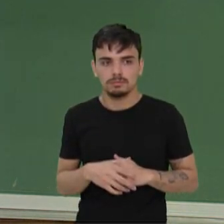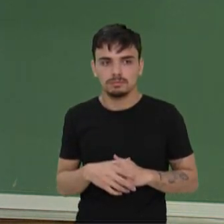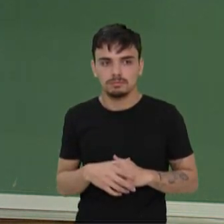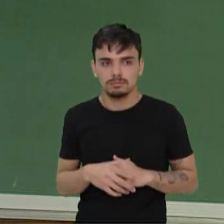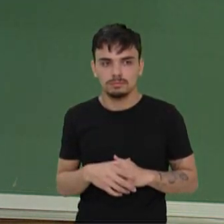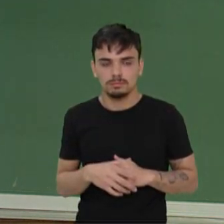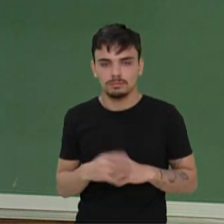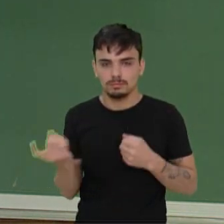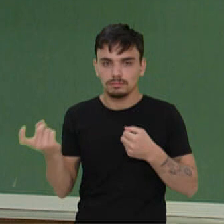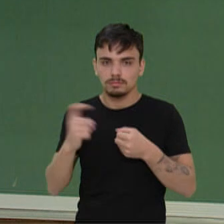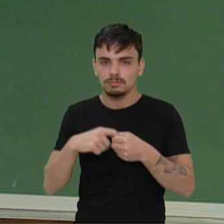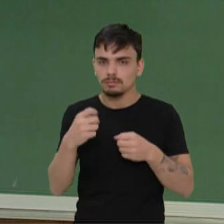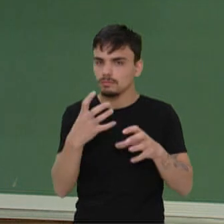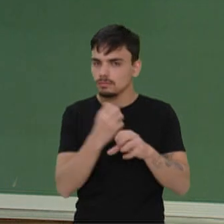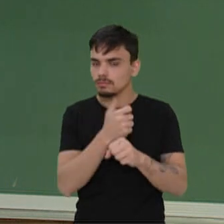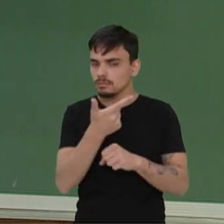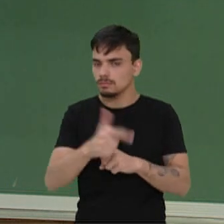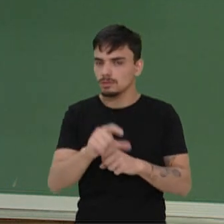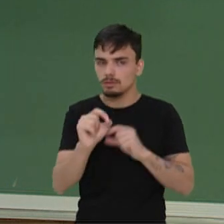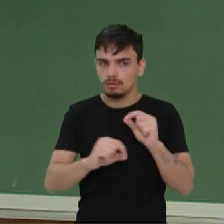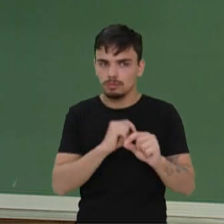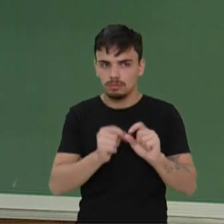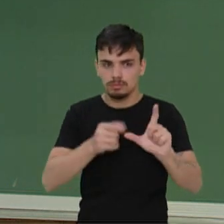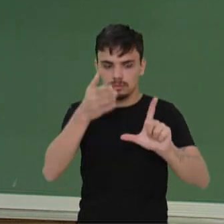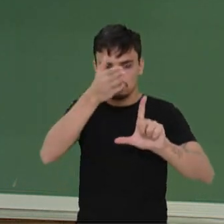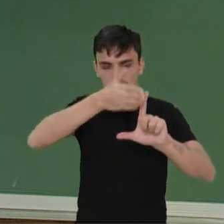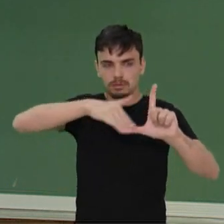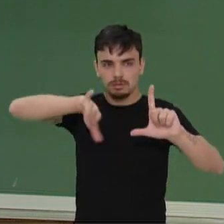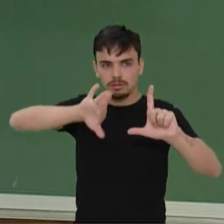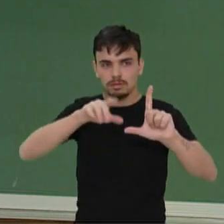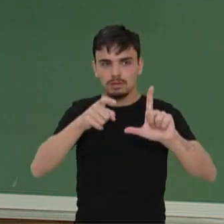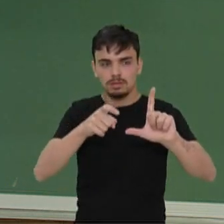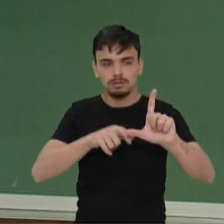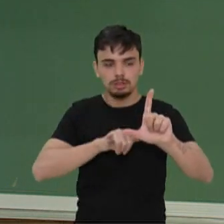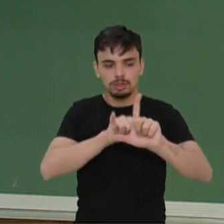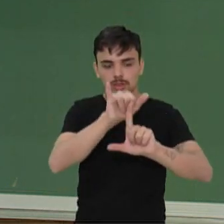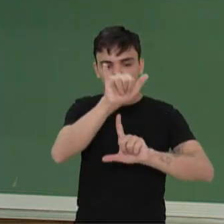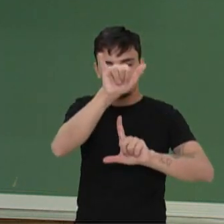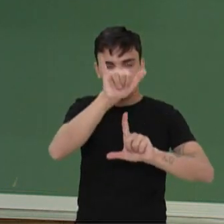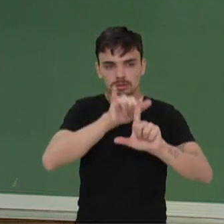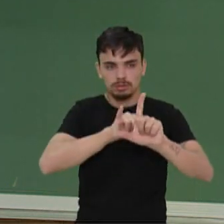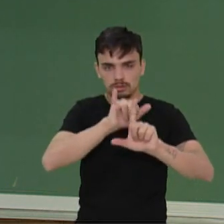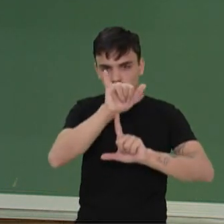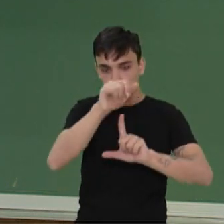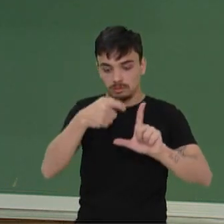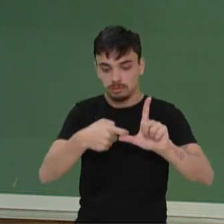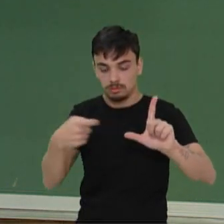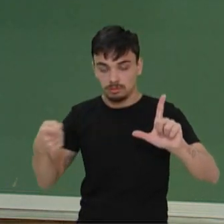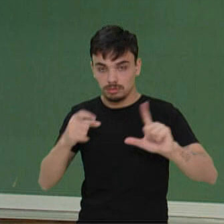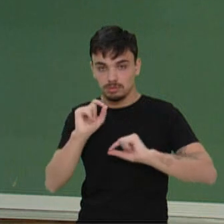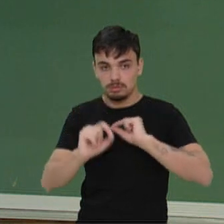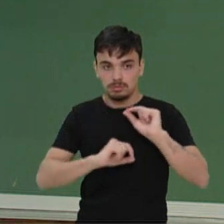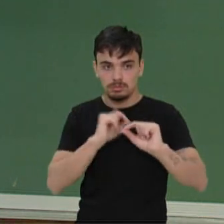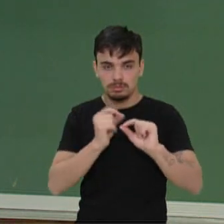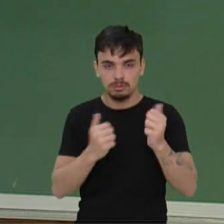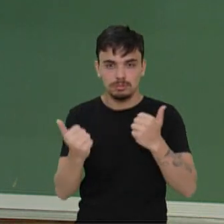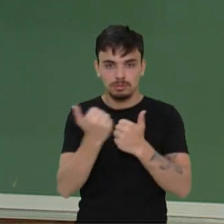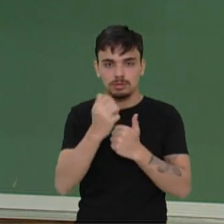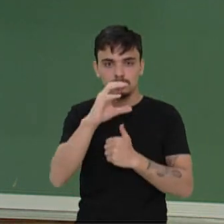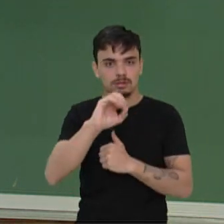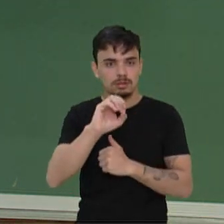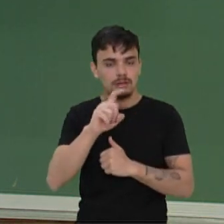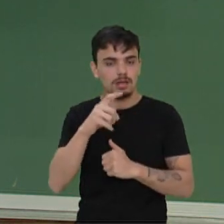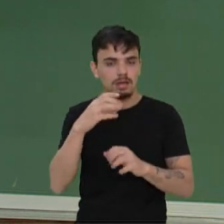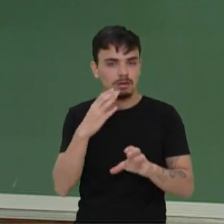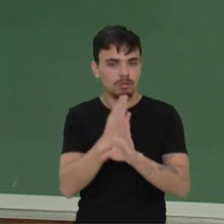Só retomando algumas coisas, né, que onde corta o eixo Y é o termo C, ou seja, é onde o X igual a zero, por isso que quando eu troco X por zero basta pegar o